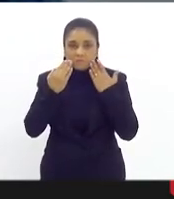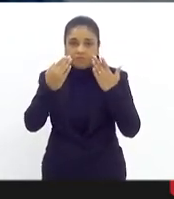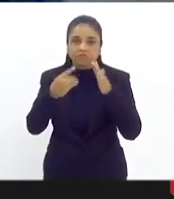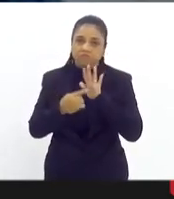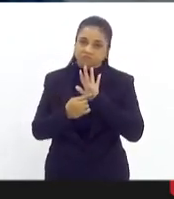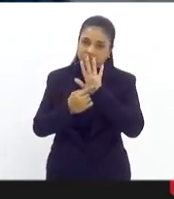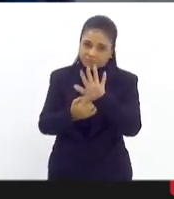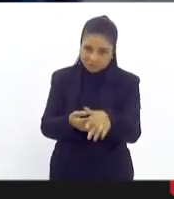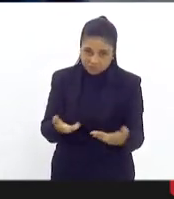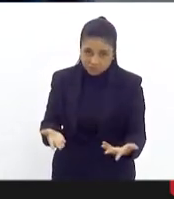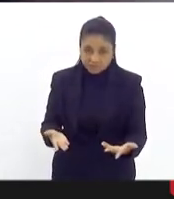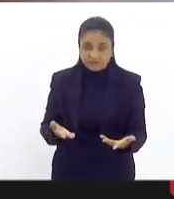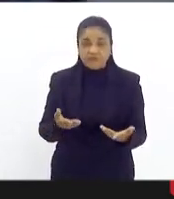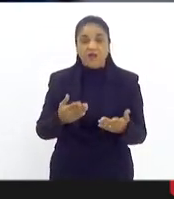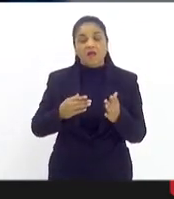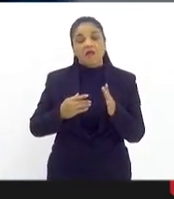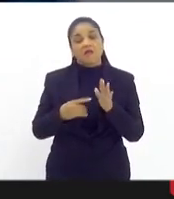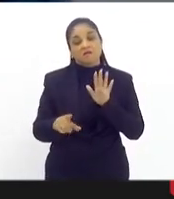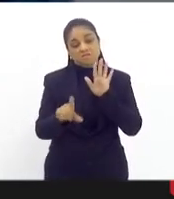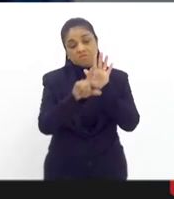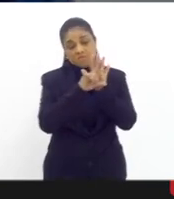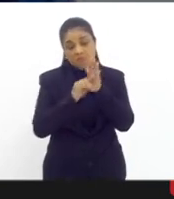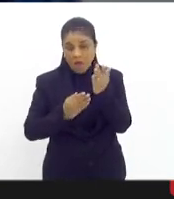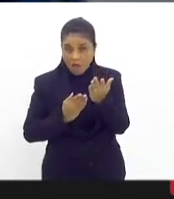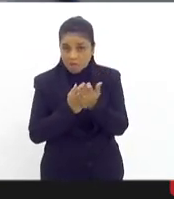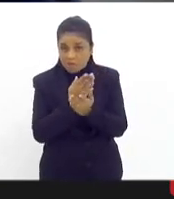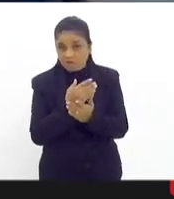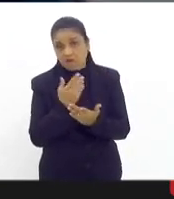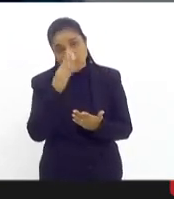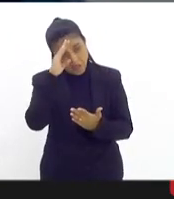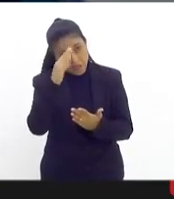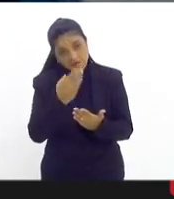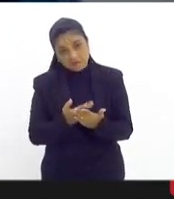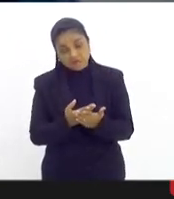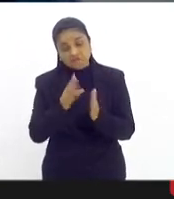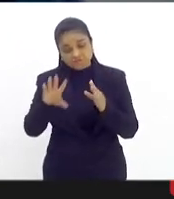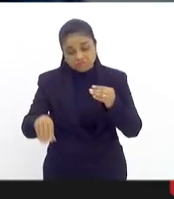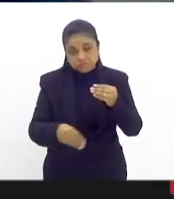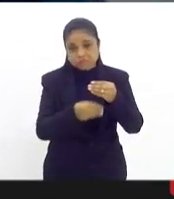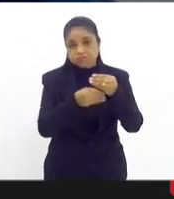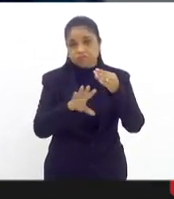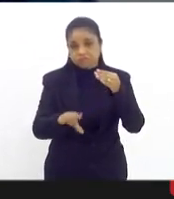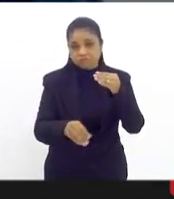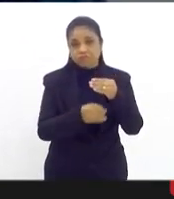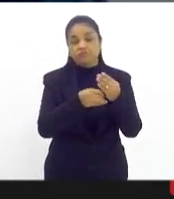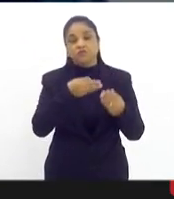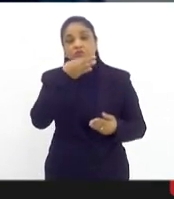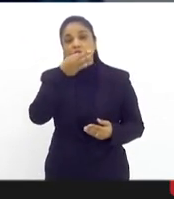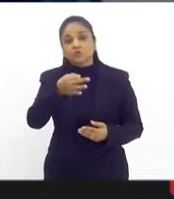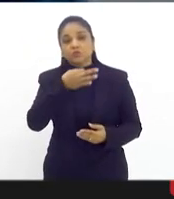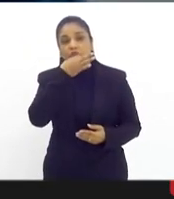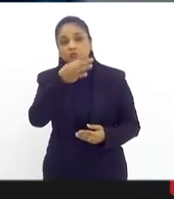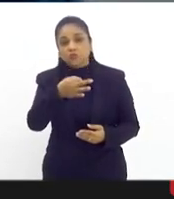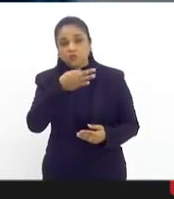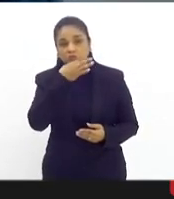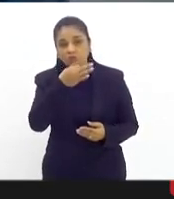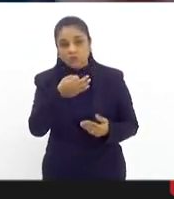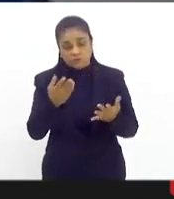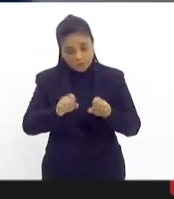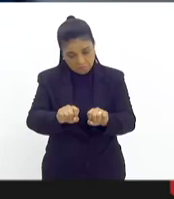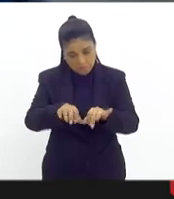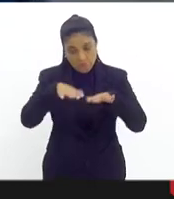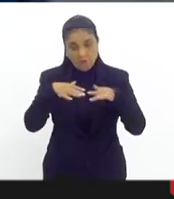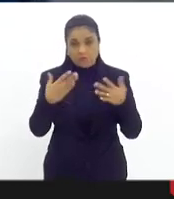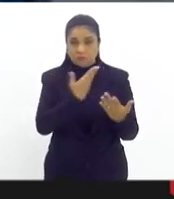lei seja aprovada e vamos acrescentar a ela as sugestões que surgirem nessa audiência. Nós